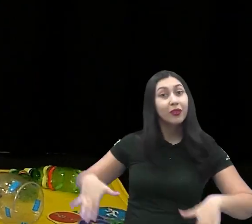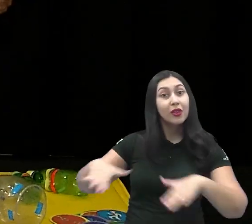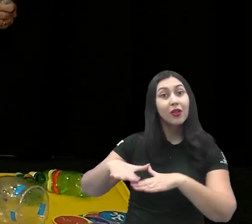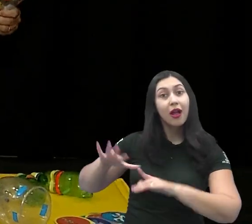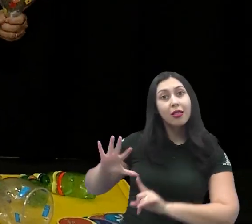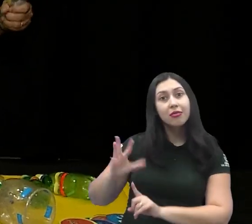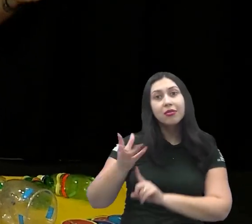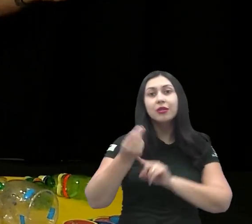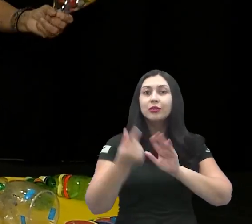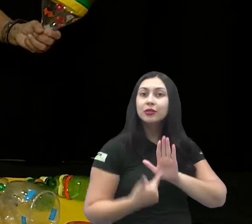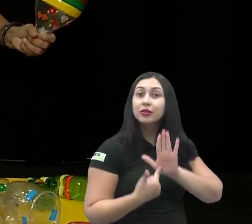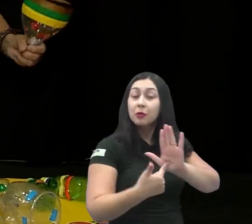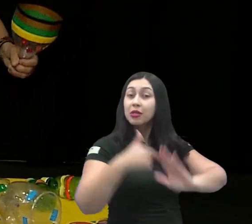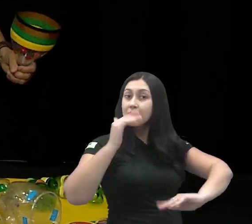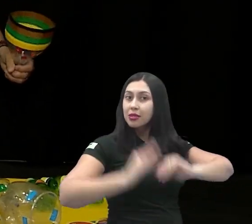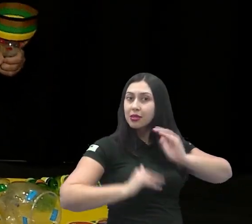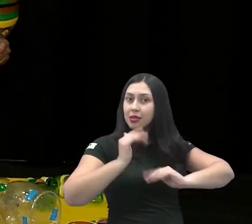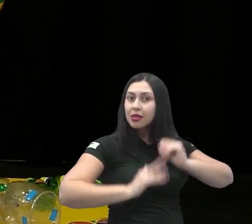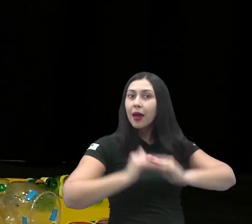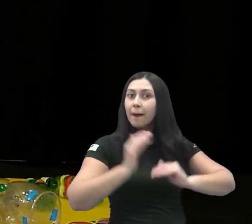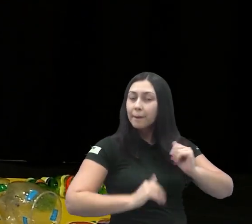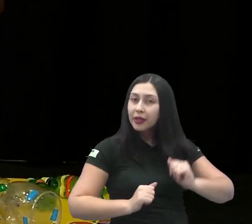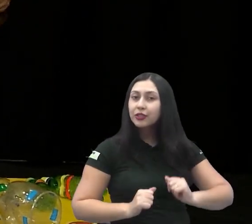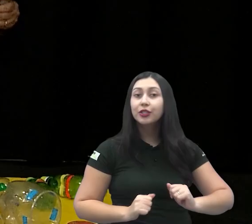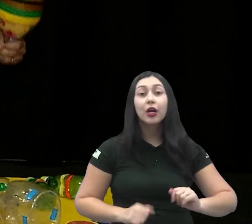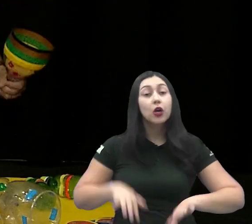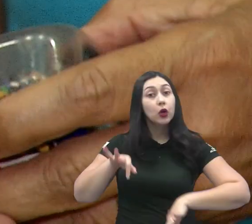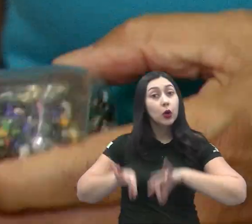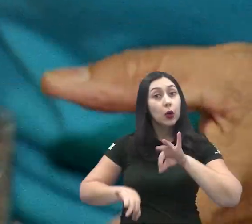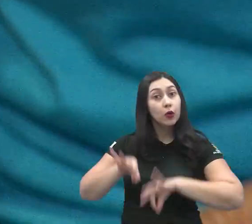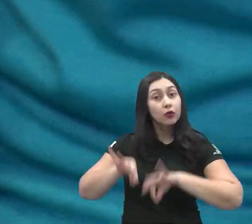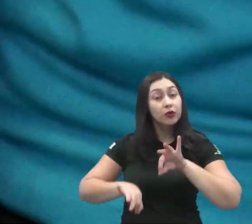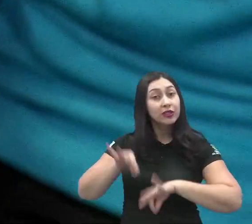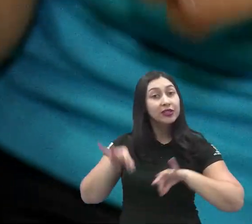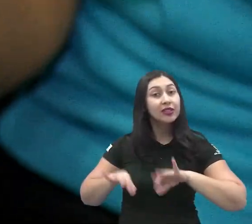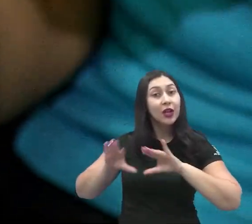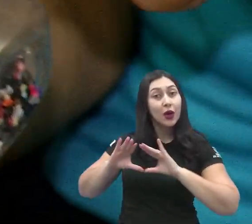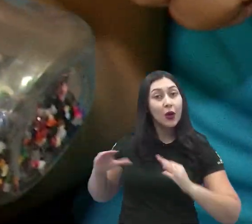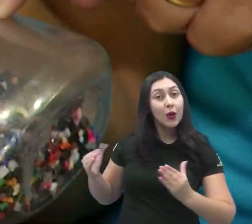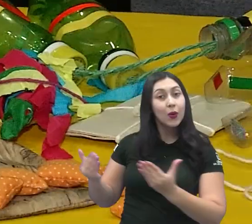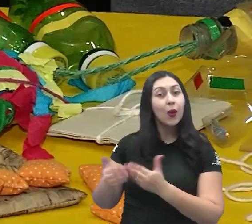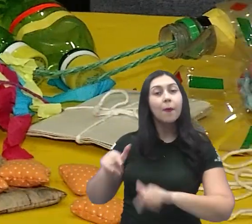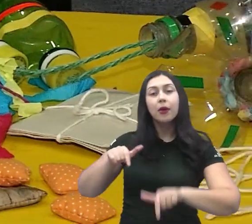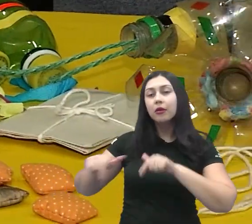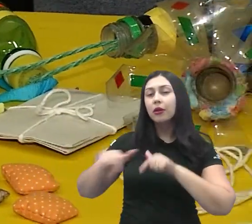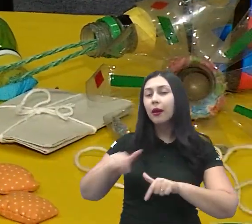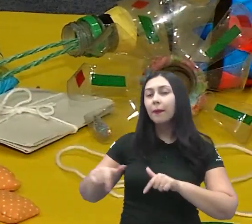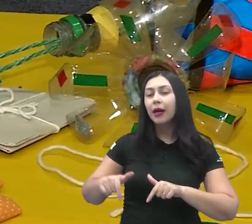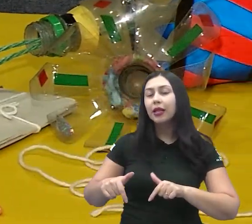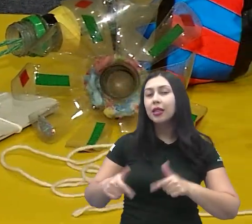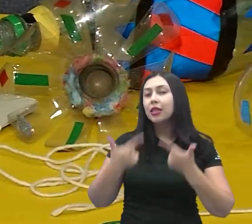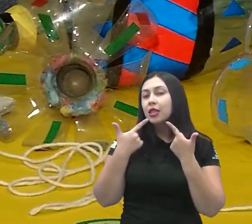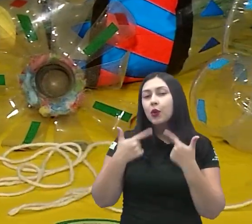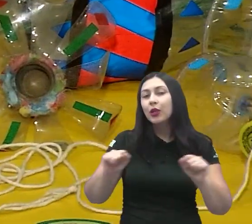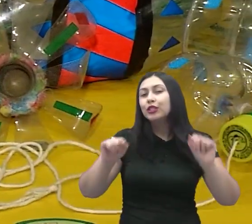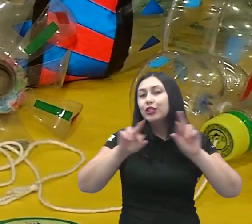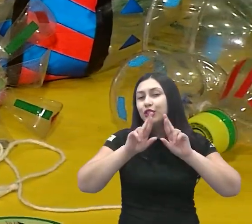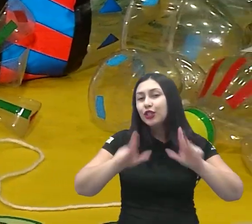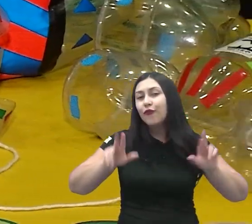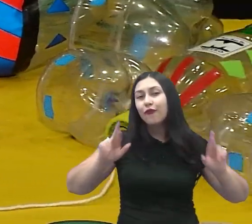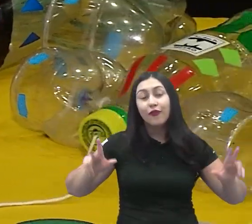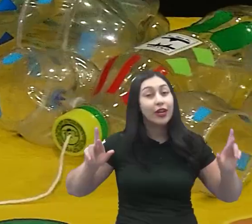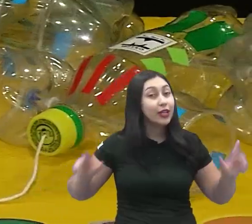E é nesse espaço que a arte se apresenta na prática. Por meio de oficinas, a companhia trabalha